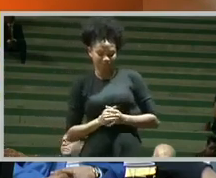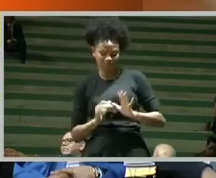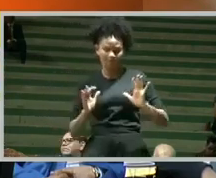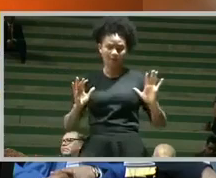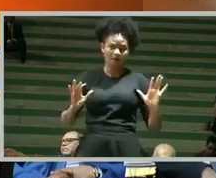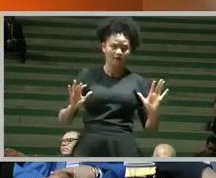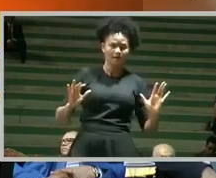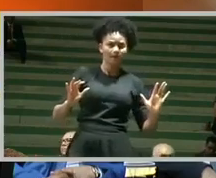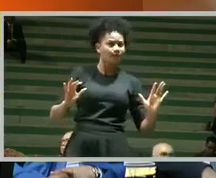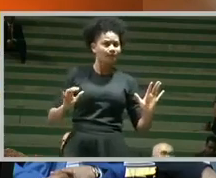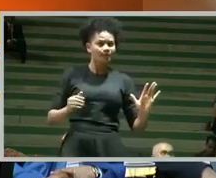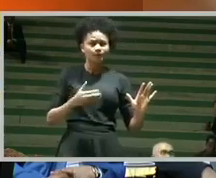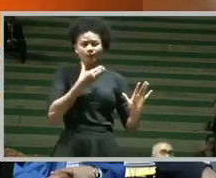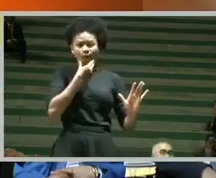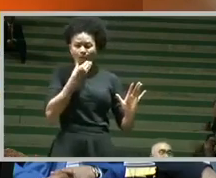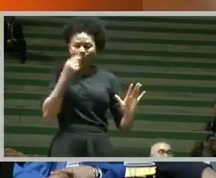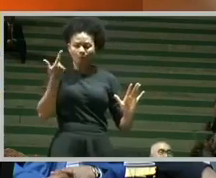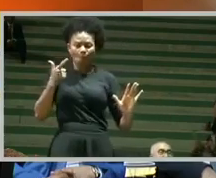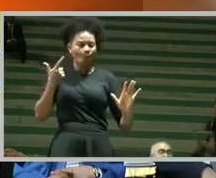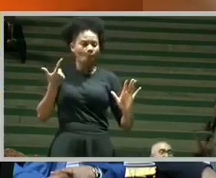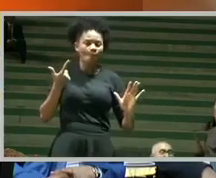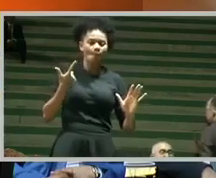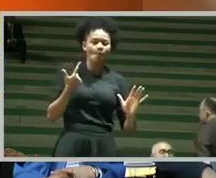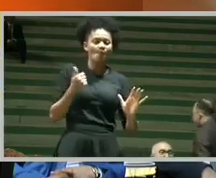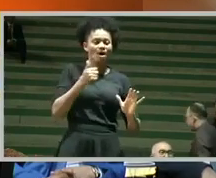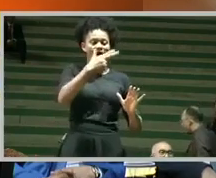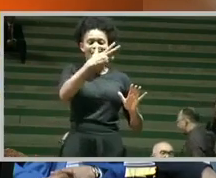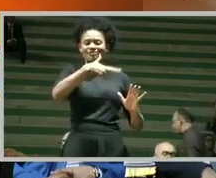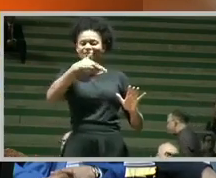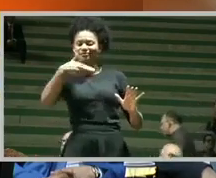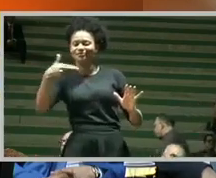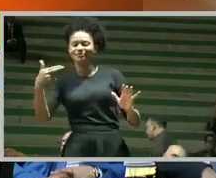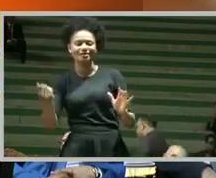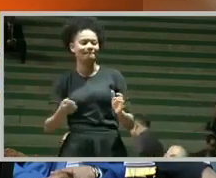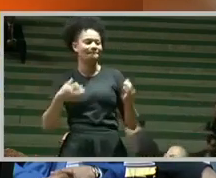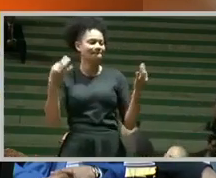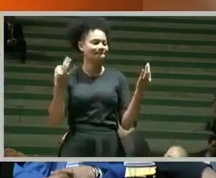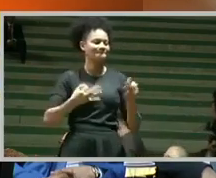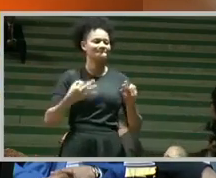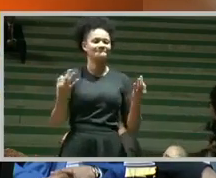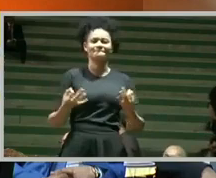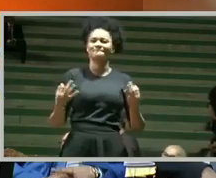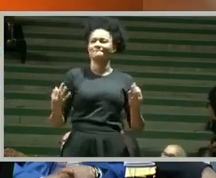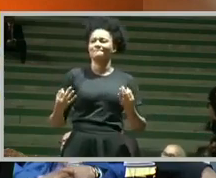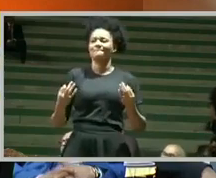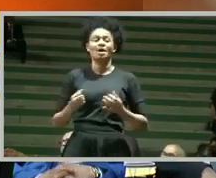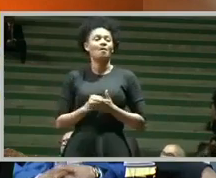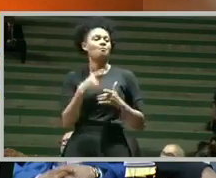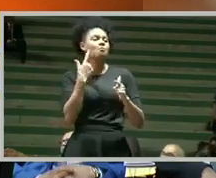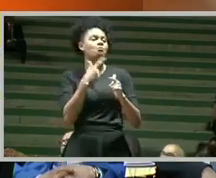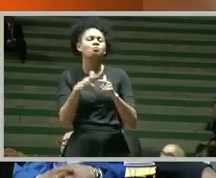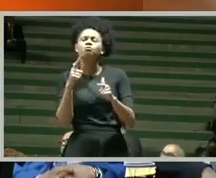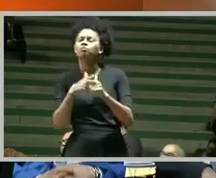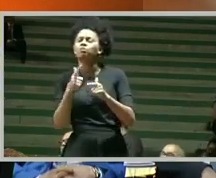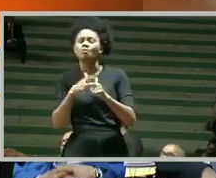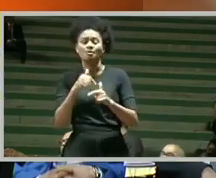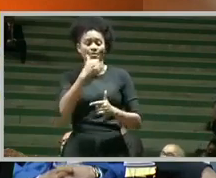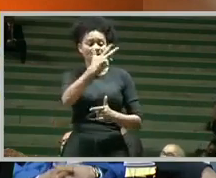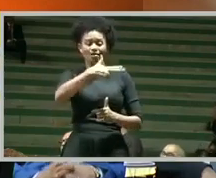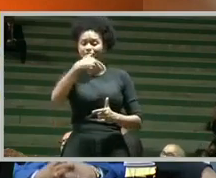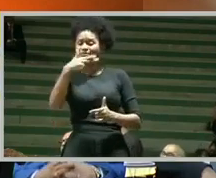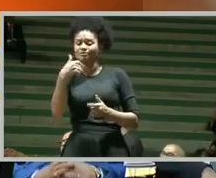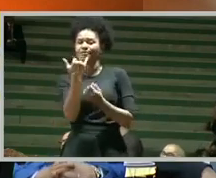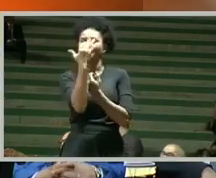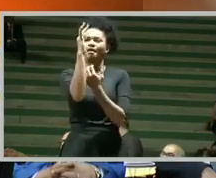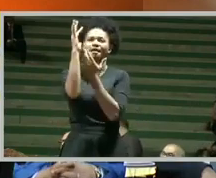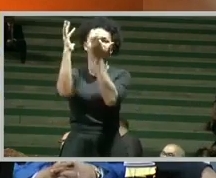Enquanto o homem não existe, a natureza está perfeita. O problema para a natureza vem exatamente depois que o homem